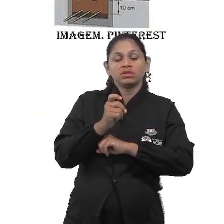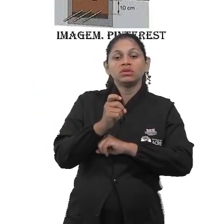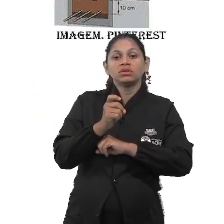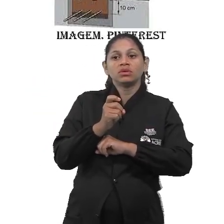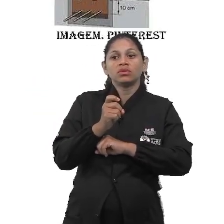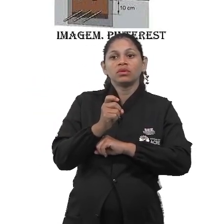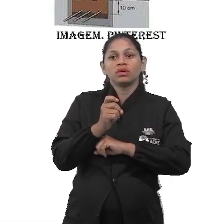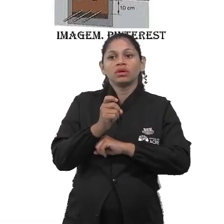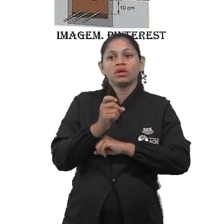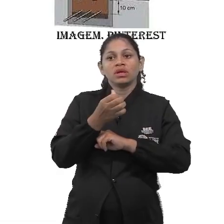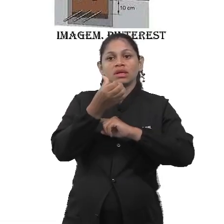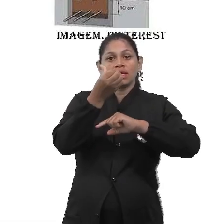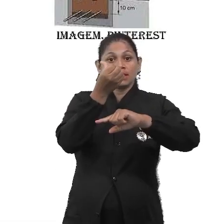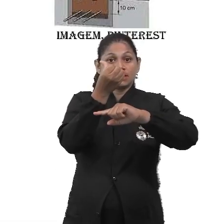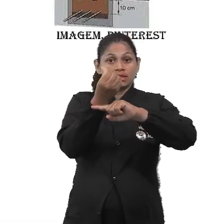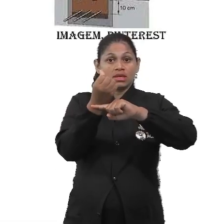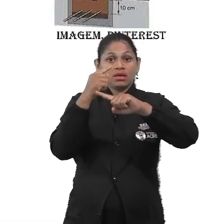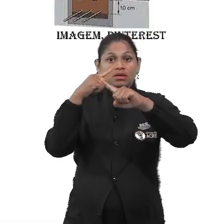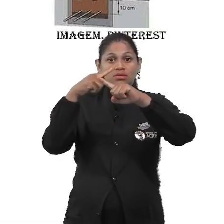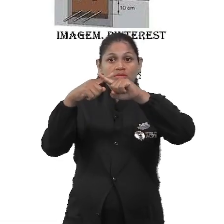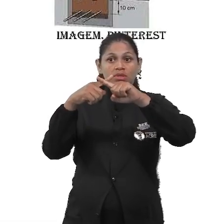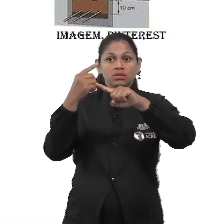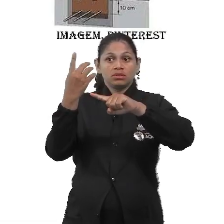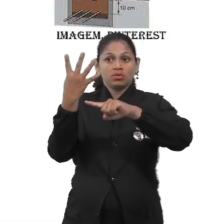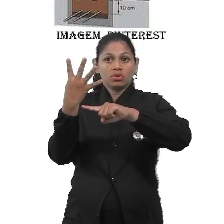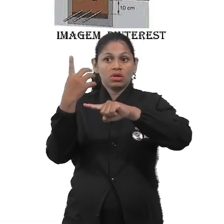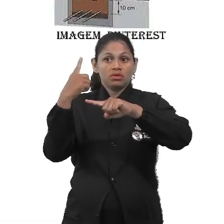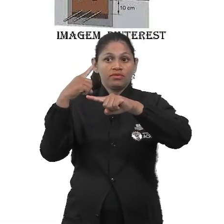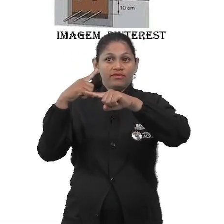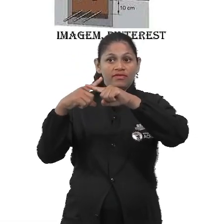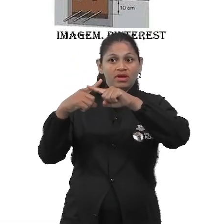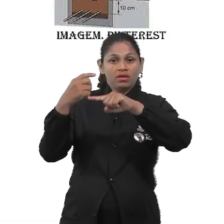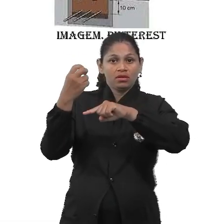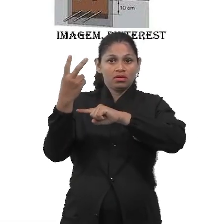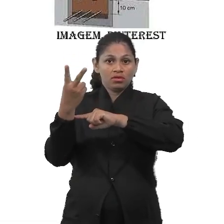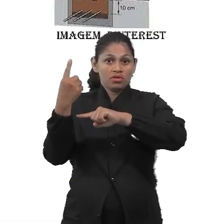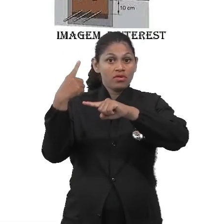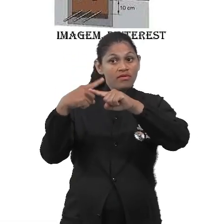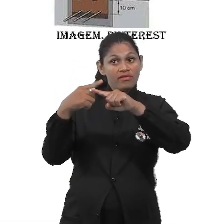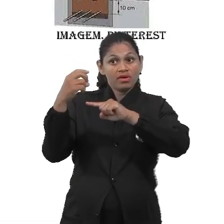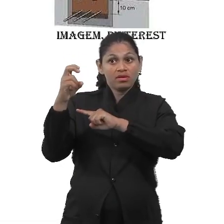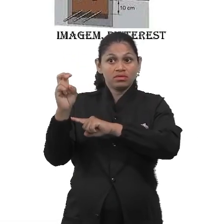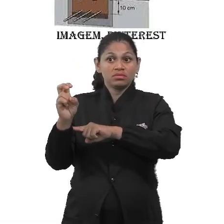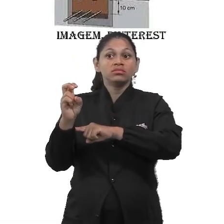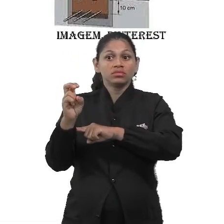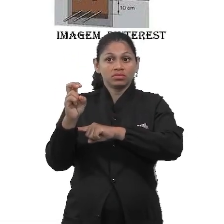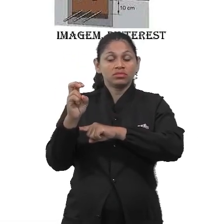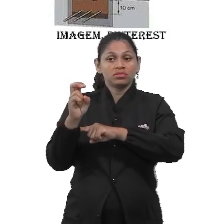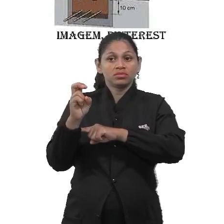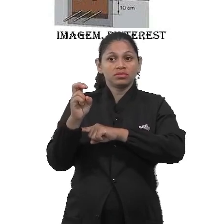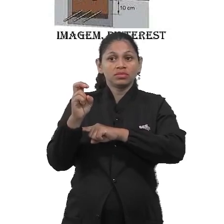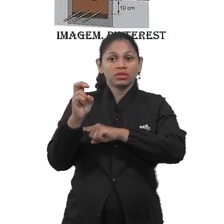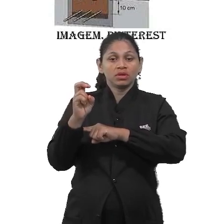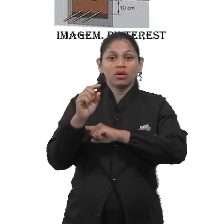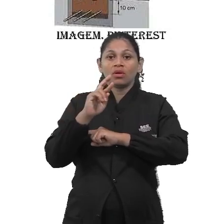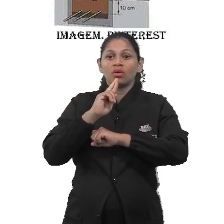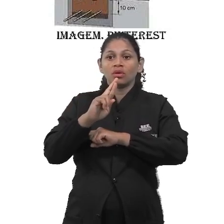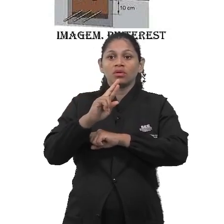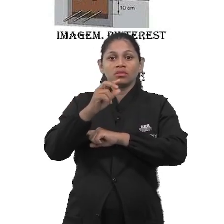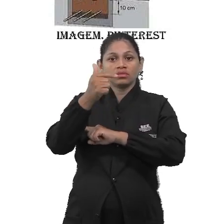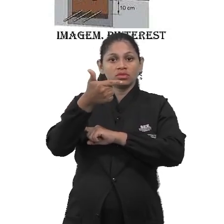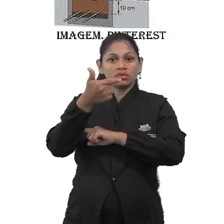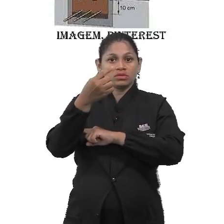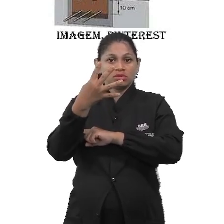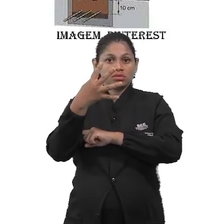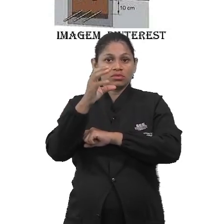né? Aqui dá 24 e aqui dá 10. 10 vezes 24 dá 240 metros